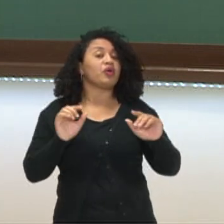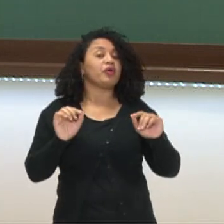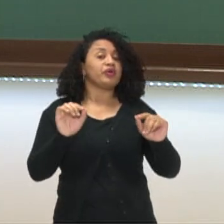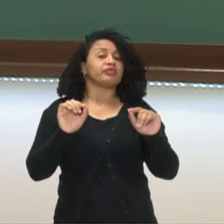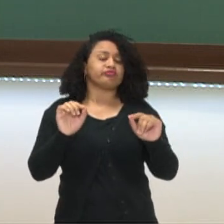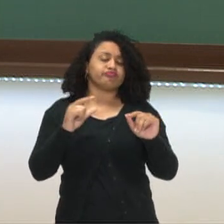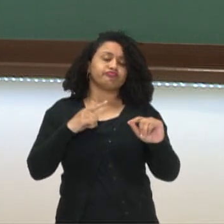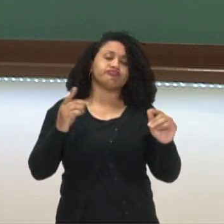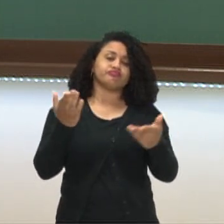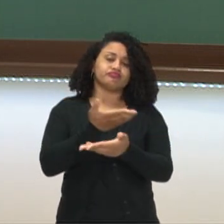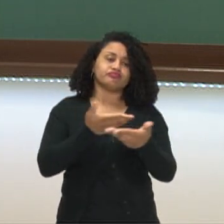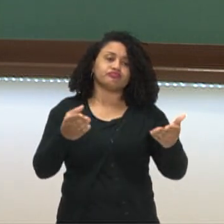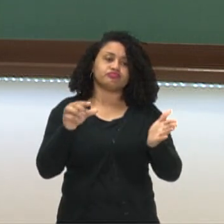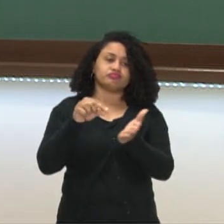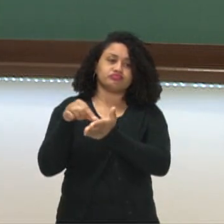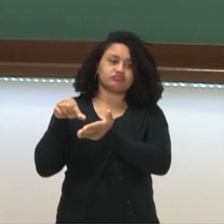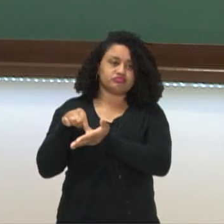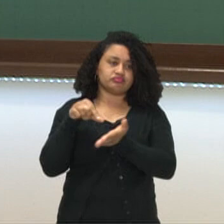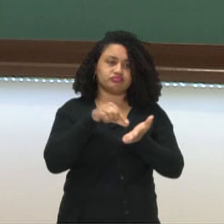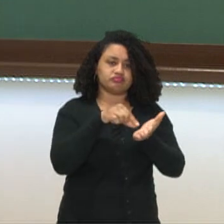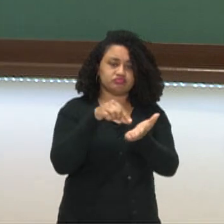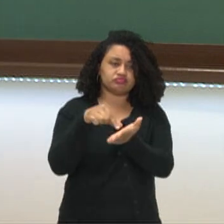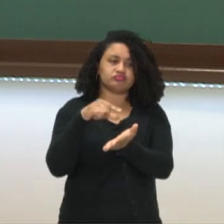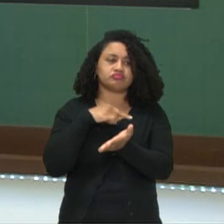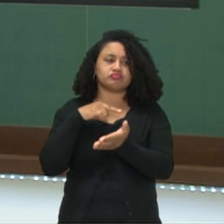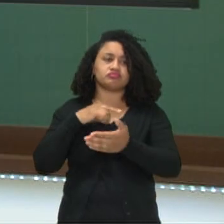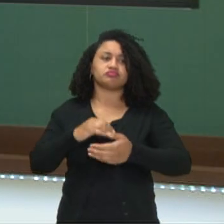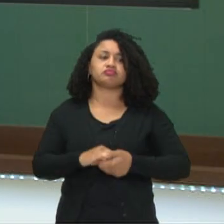associação de capacitores. Então, olha só.